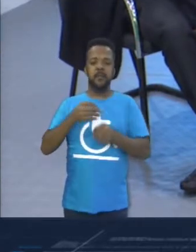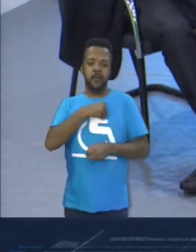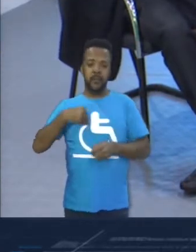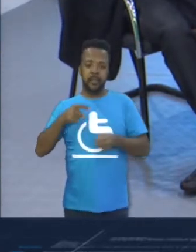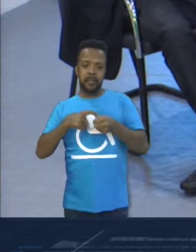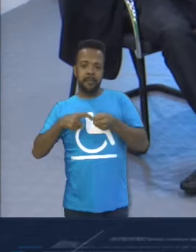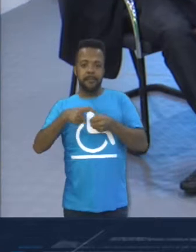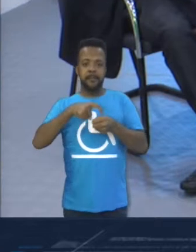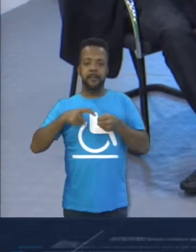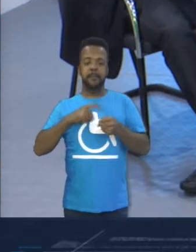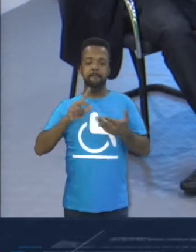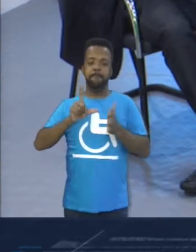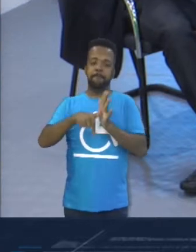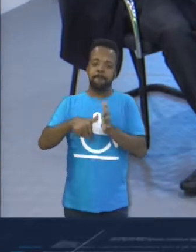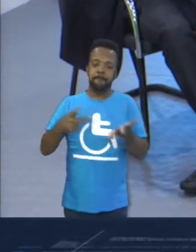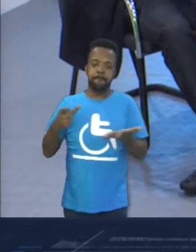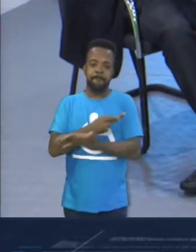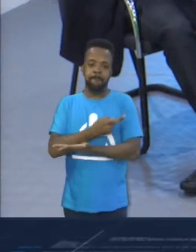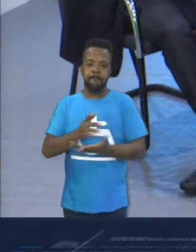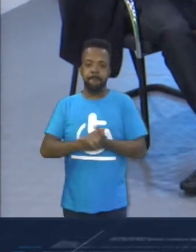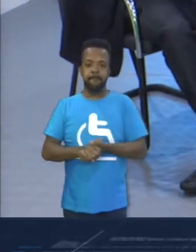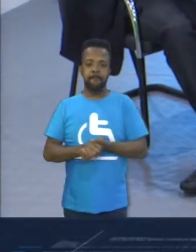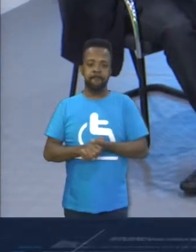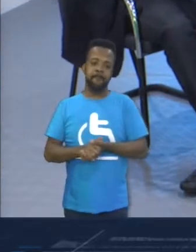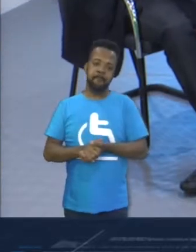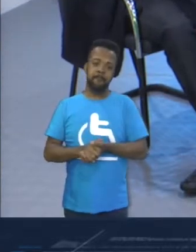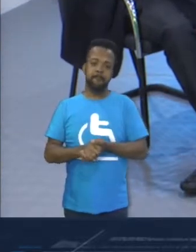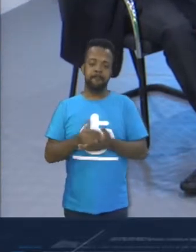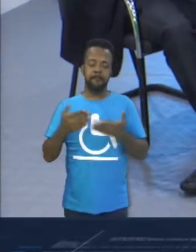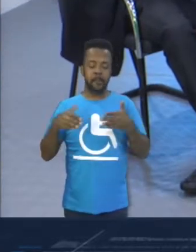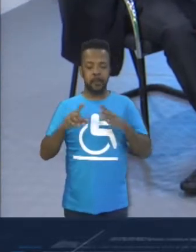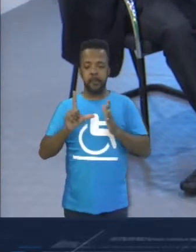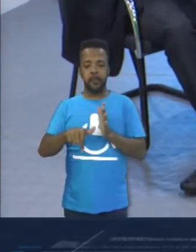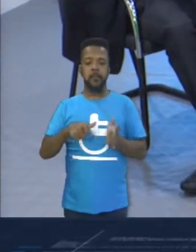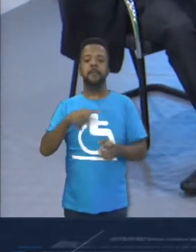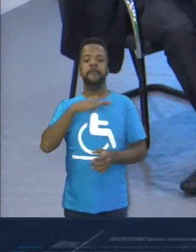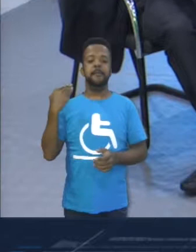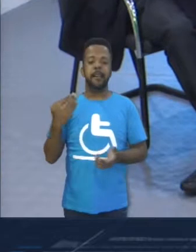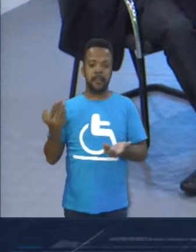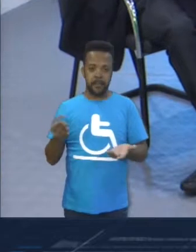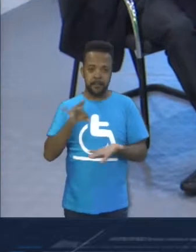próstata. E acabou morrendo. E acabou falecendo.